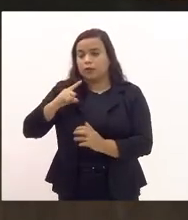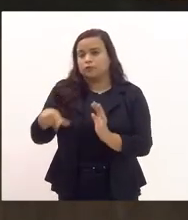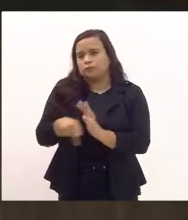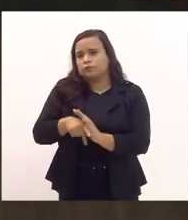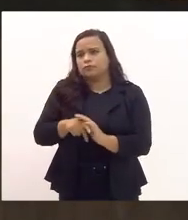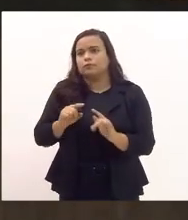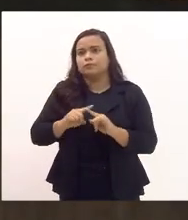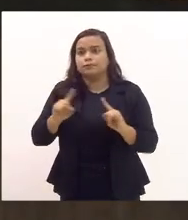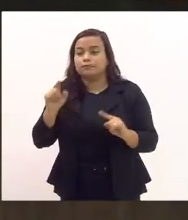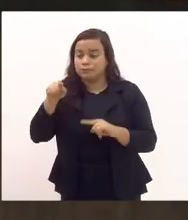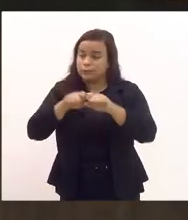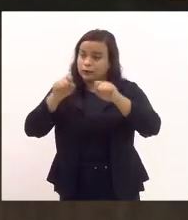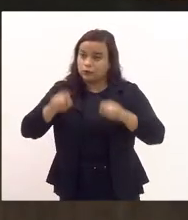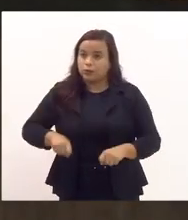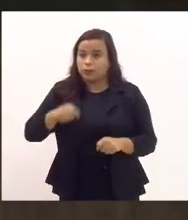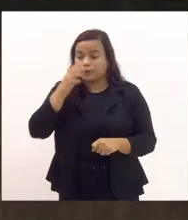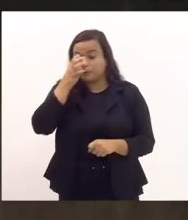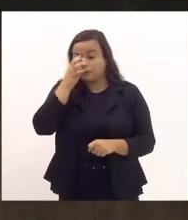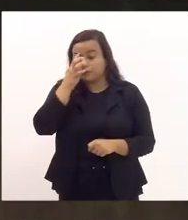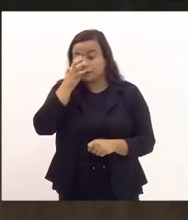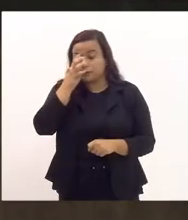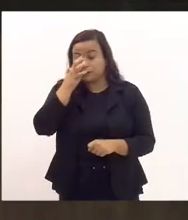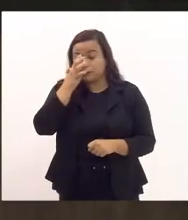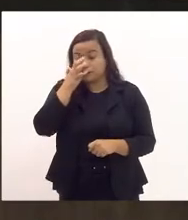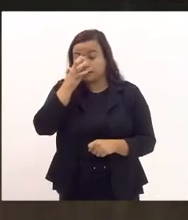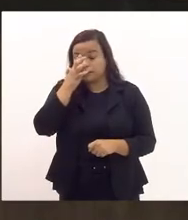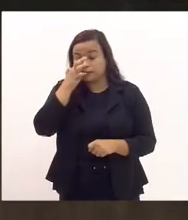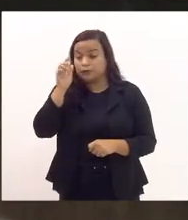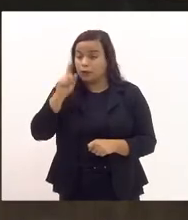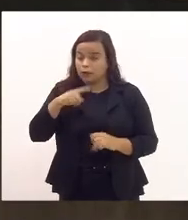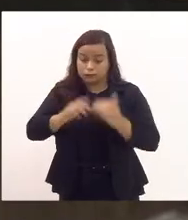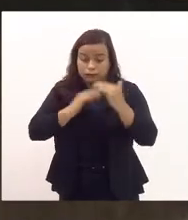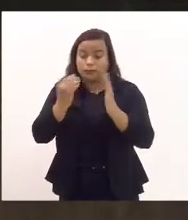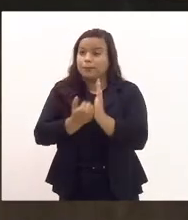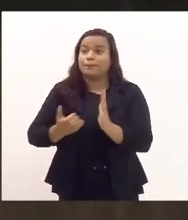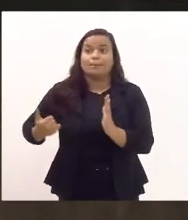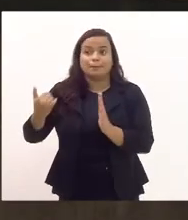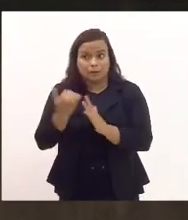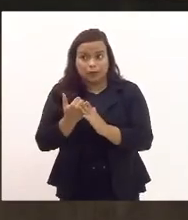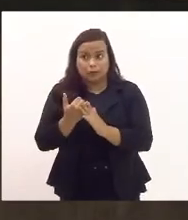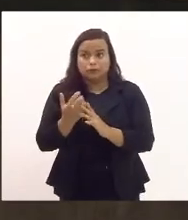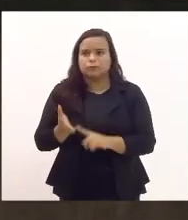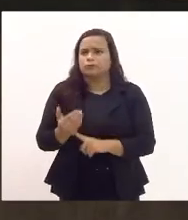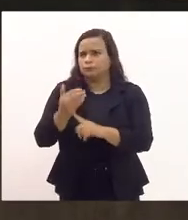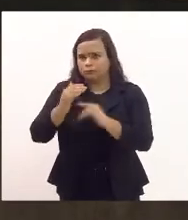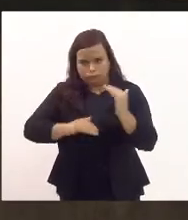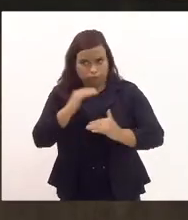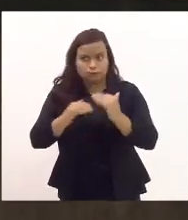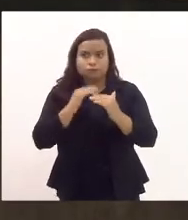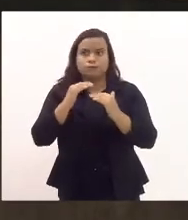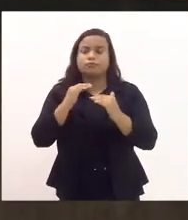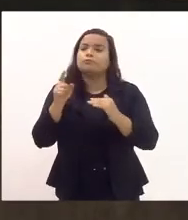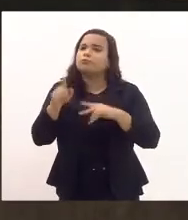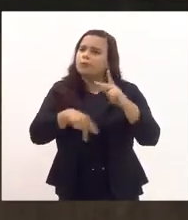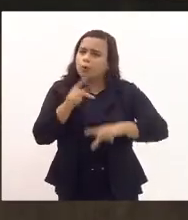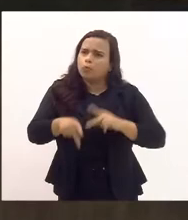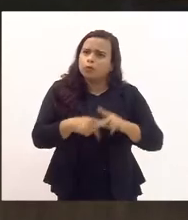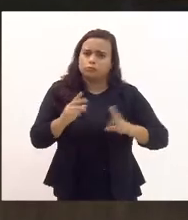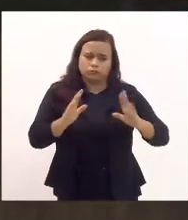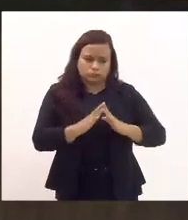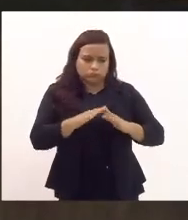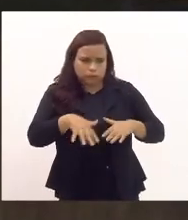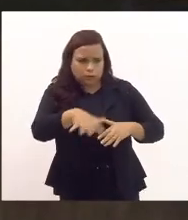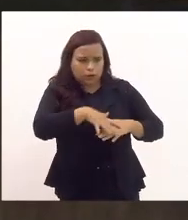É mas esse sistema é um sistema mais avançado e que não só população